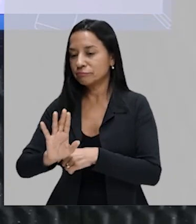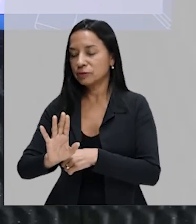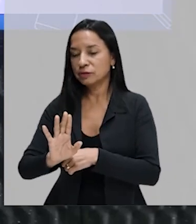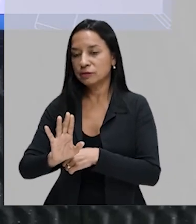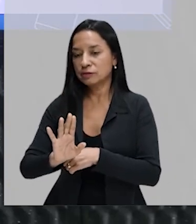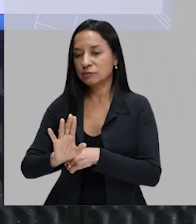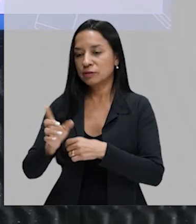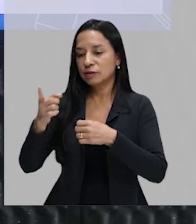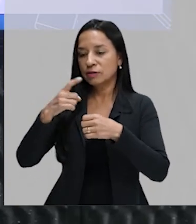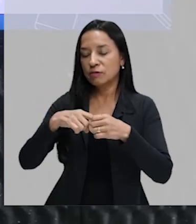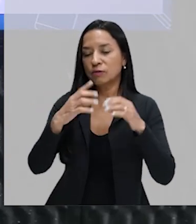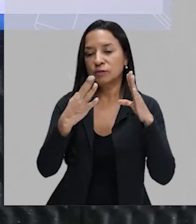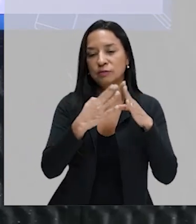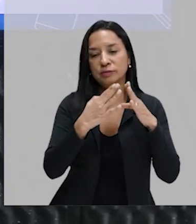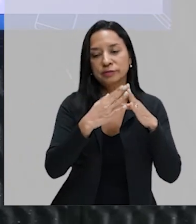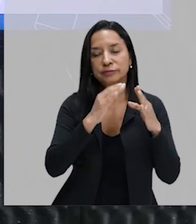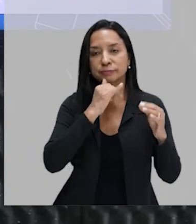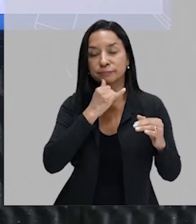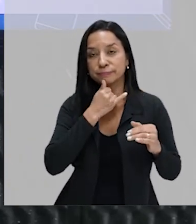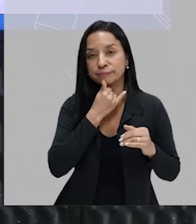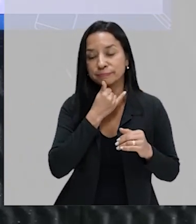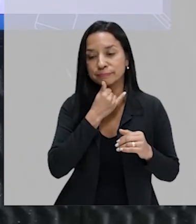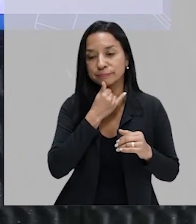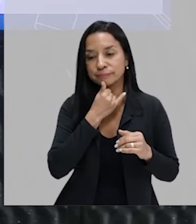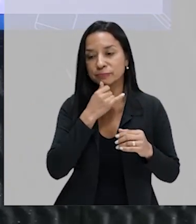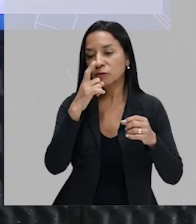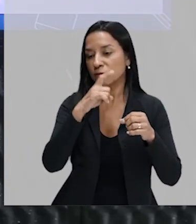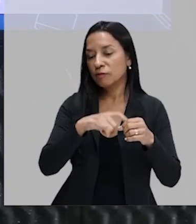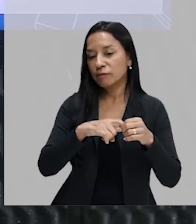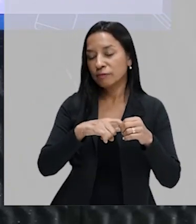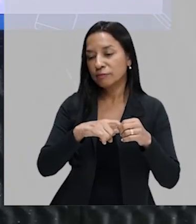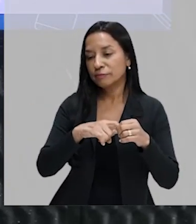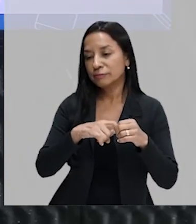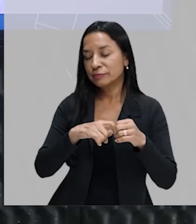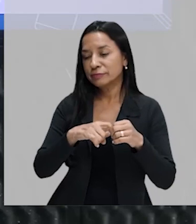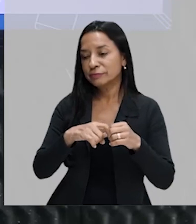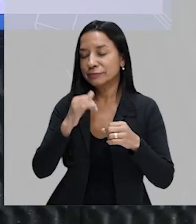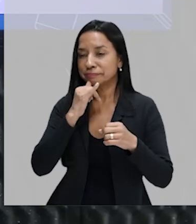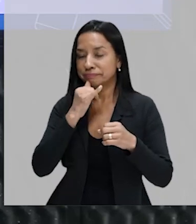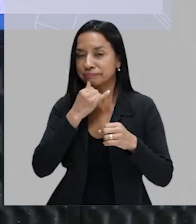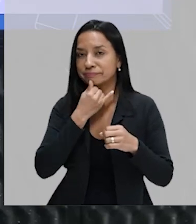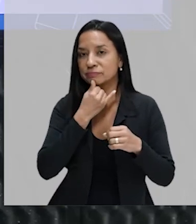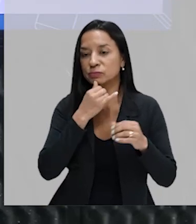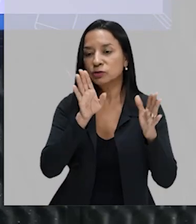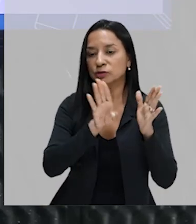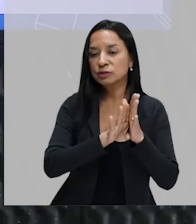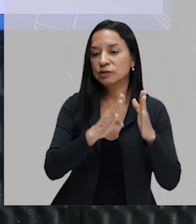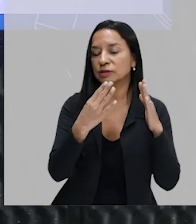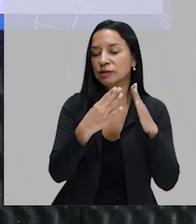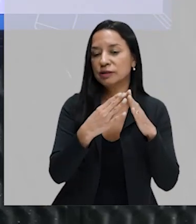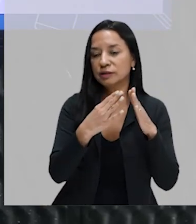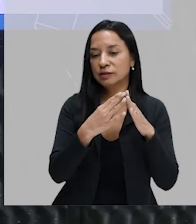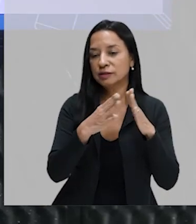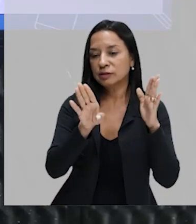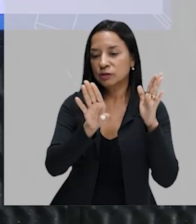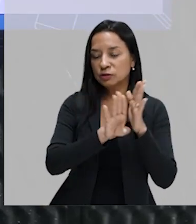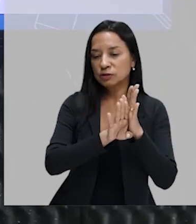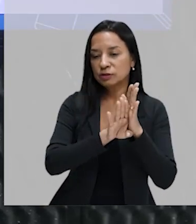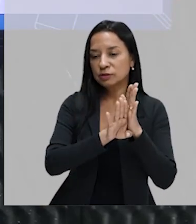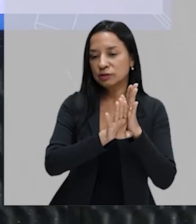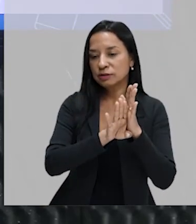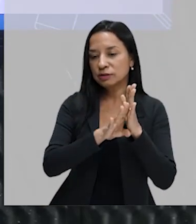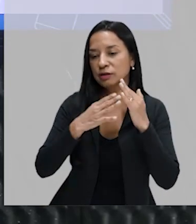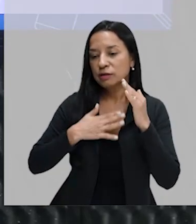você volta para casa todo triste, né? Volta frustrado. Quando você chega em casa, que o seu sangue